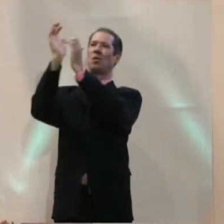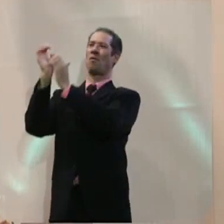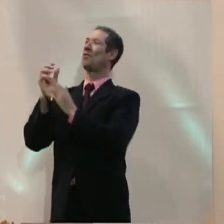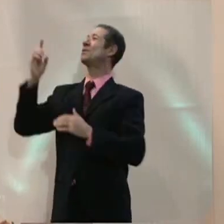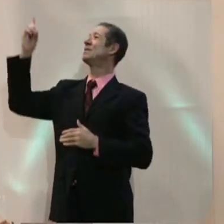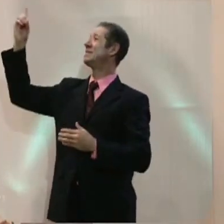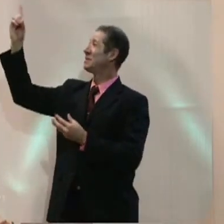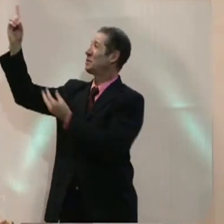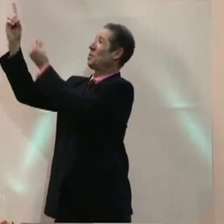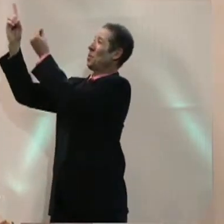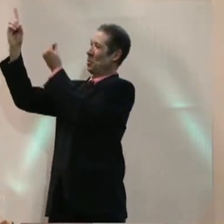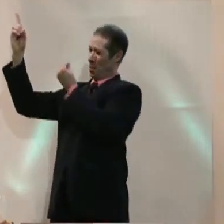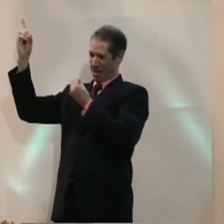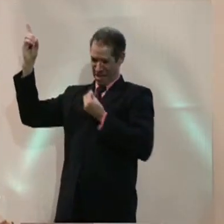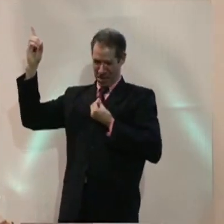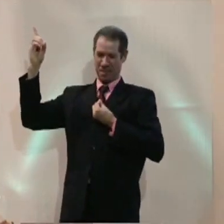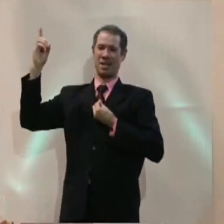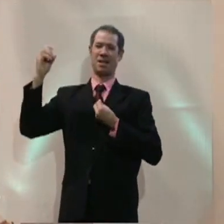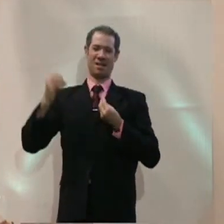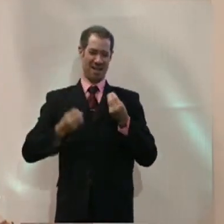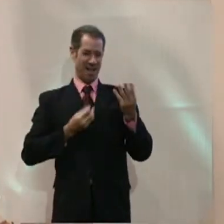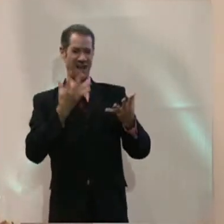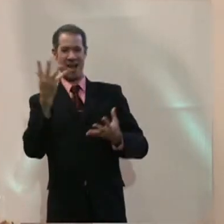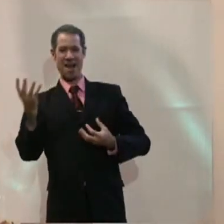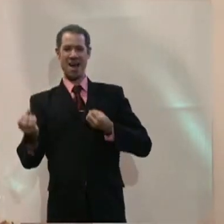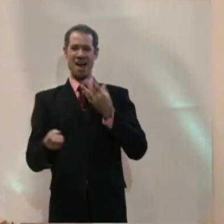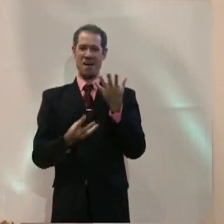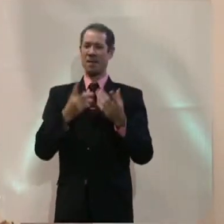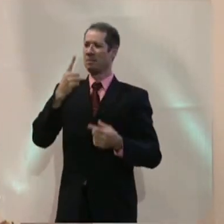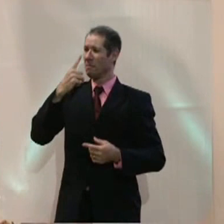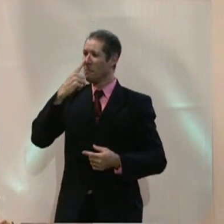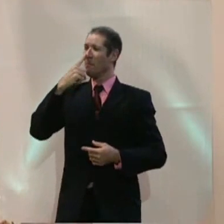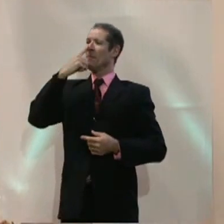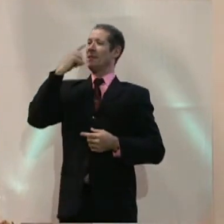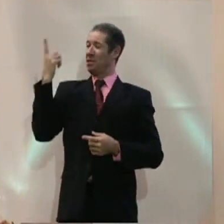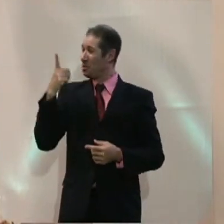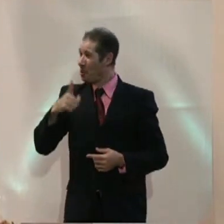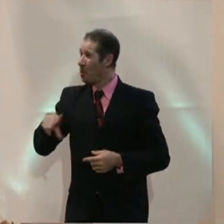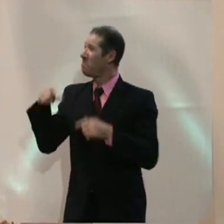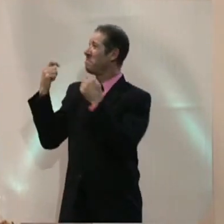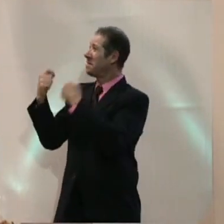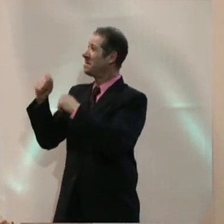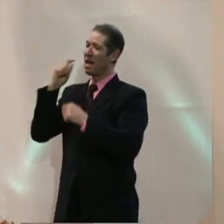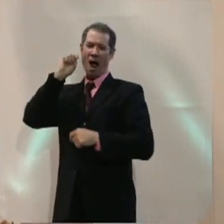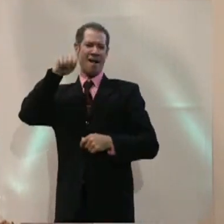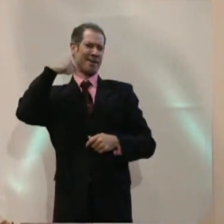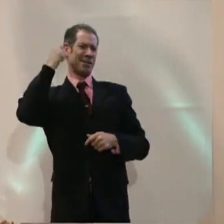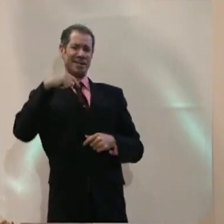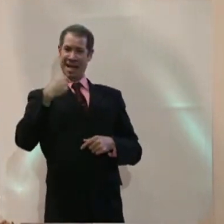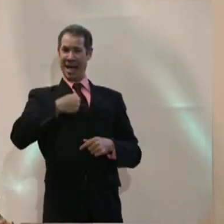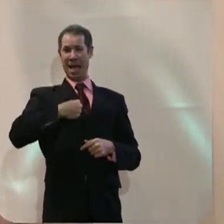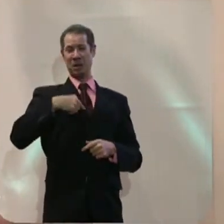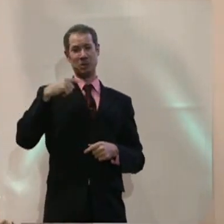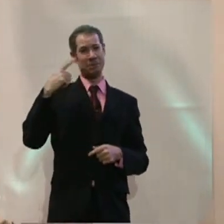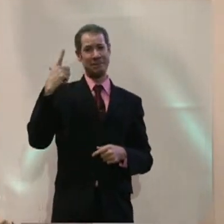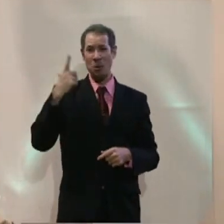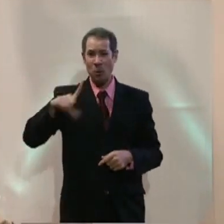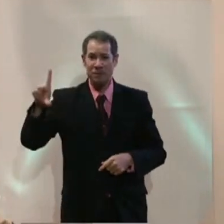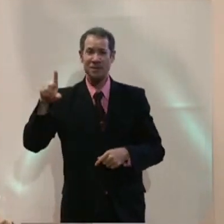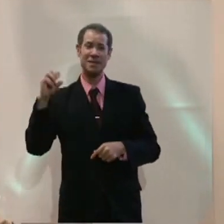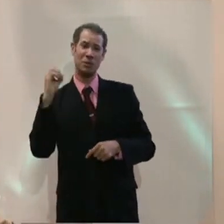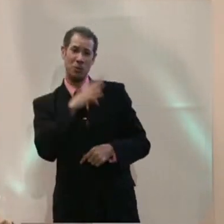mim um novo cântico. Ele está dizendo: me dá inspiração de novo. Ele era o artista e diz: eu não consigo criar uma